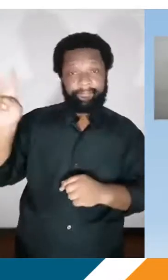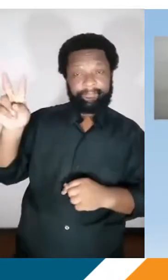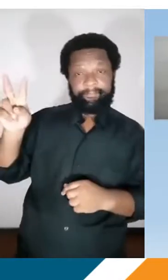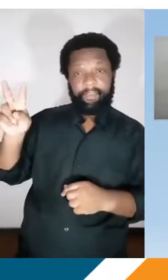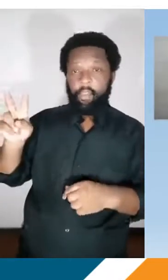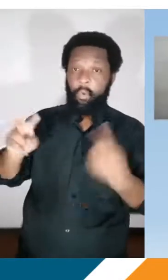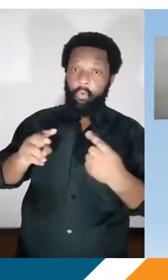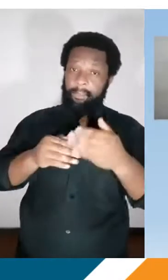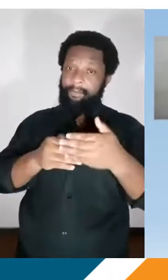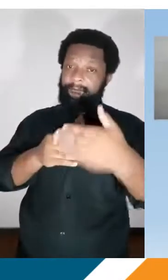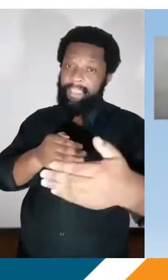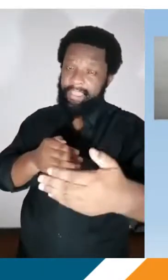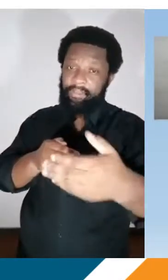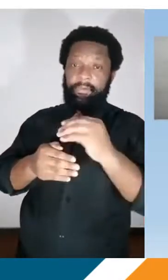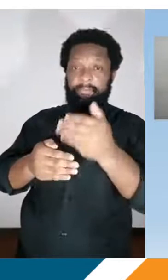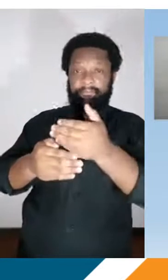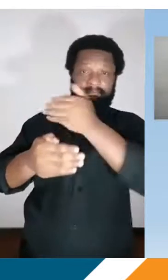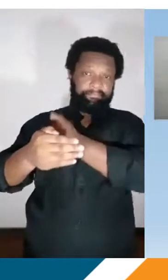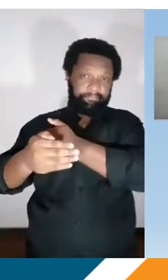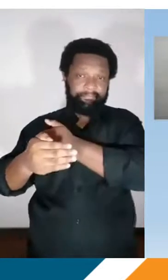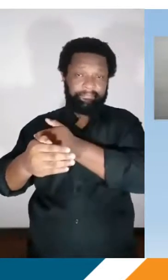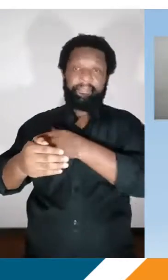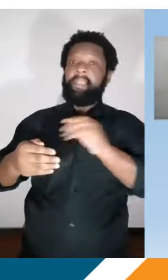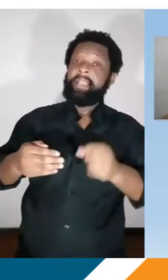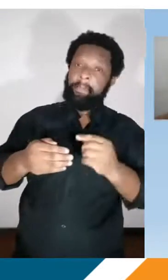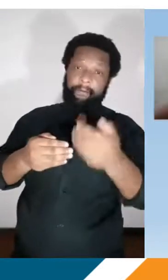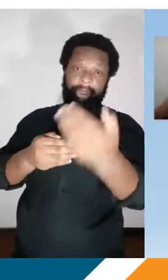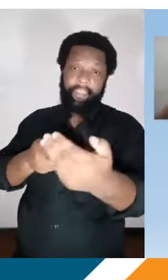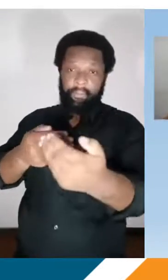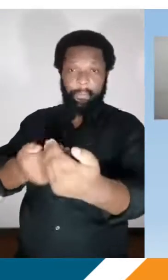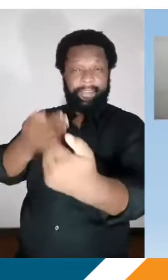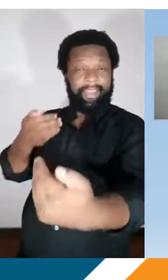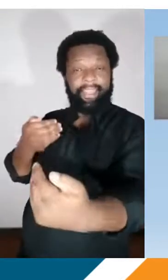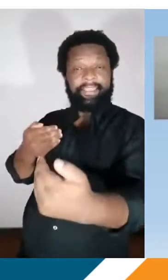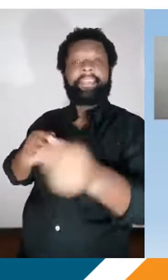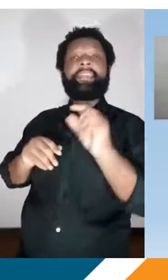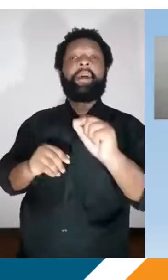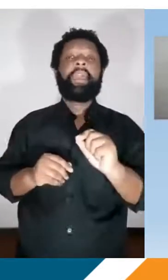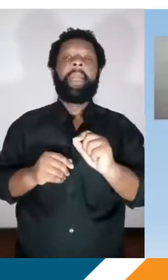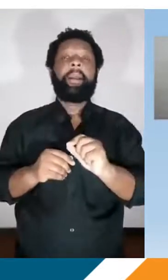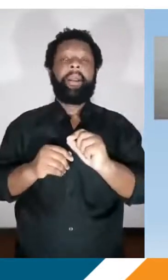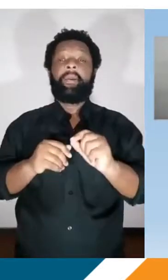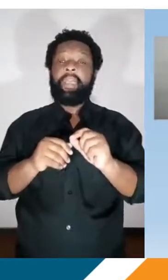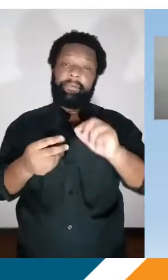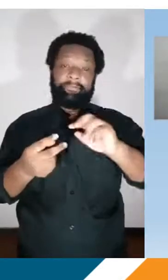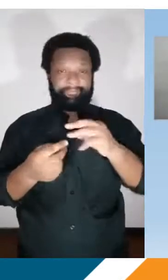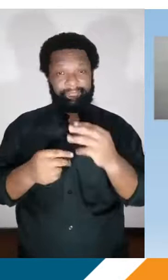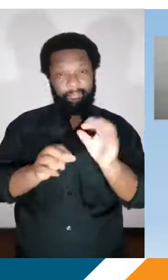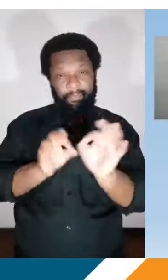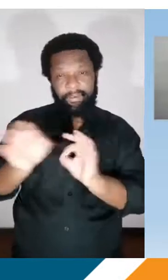estão vendo aqui, ó, um está para frente e o outro está para trás do plano. Se está um para frente e outro para trás, isso você vai estar mudando o quê? Um